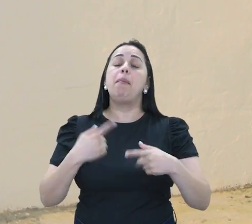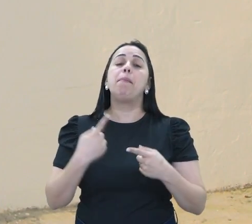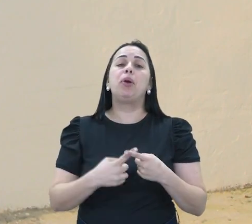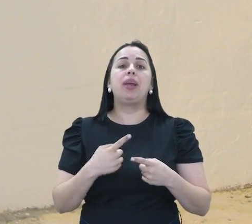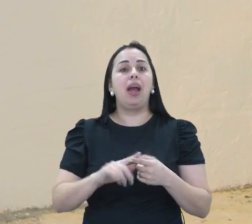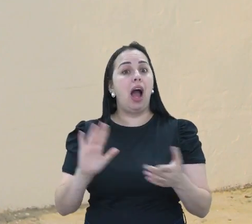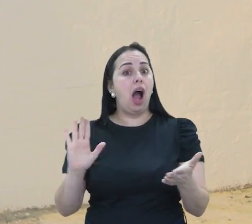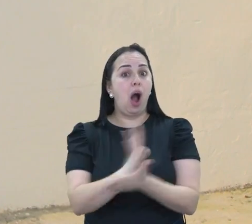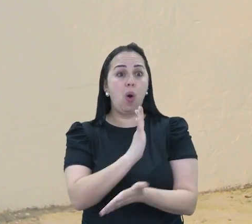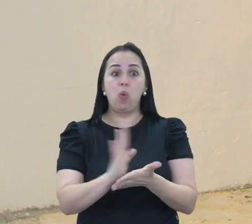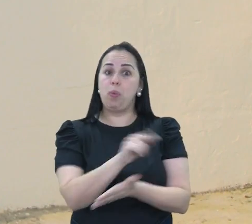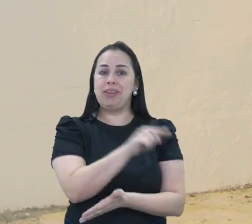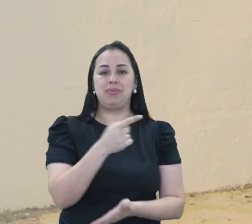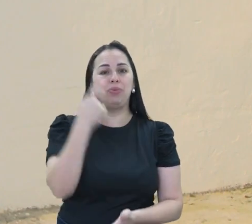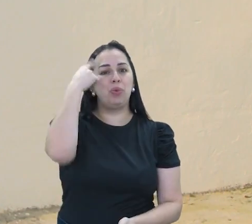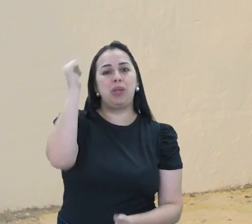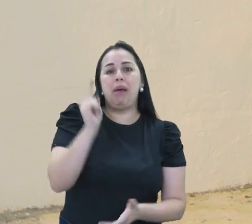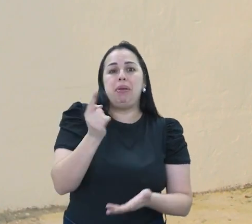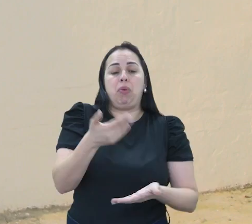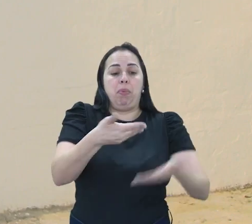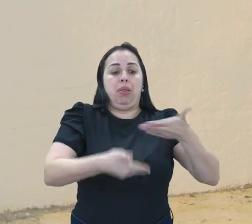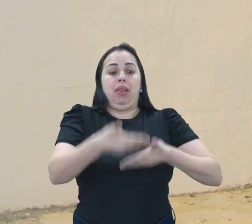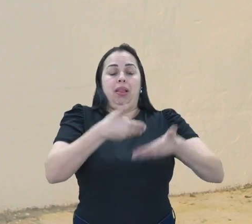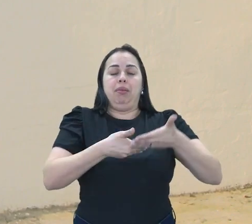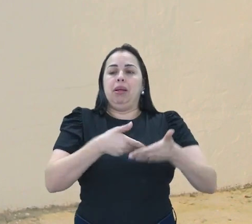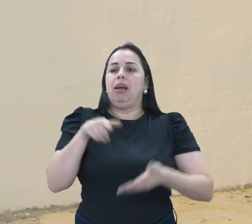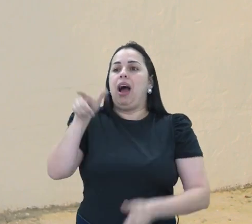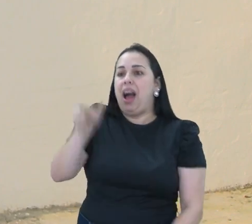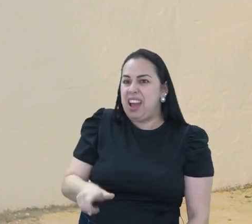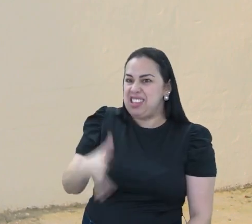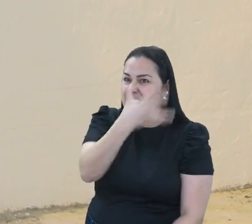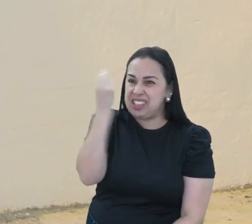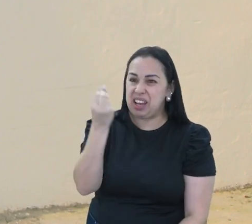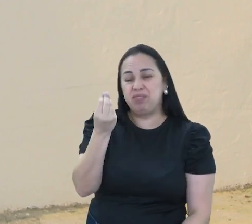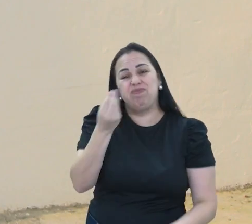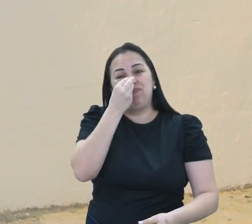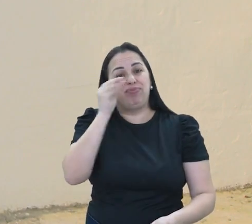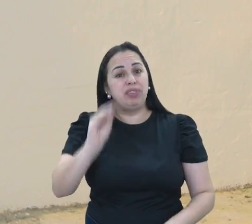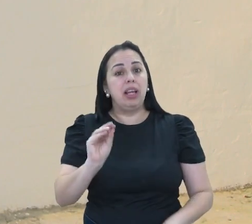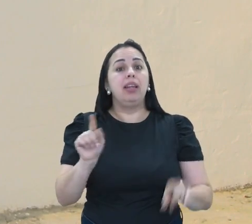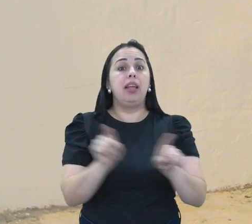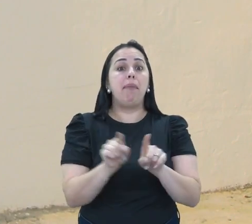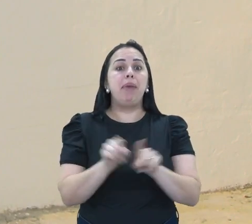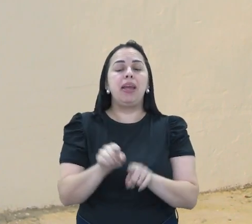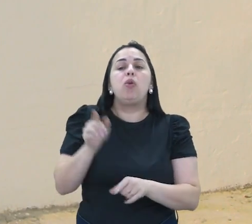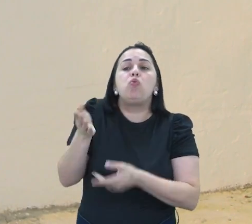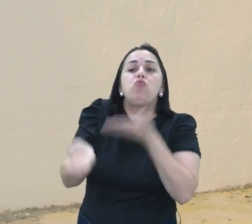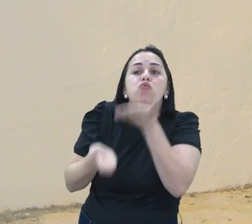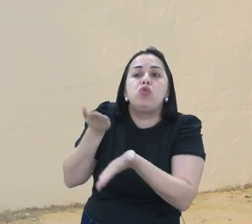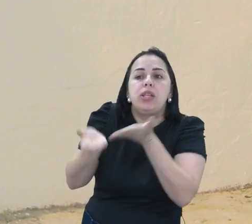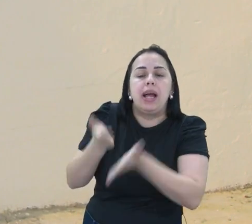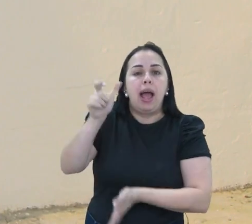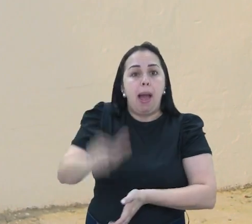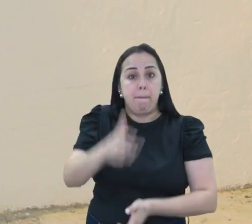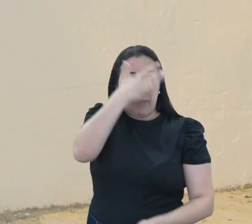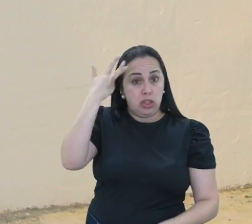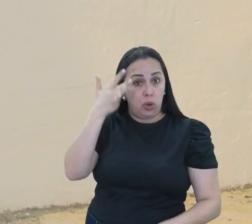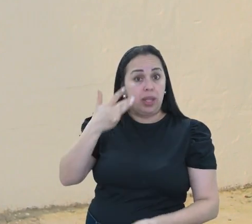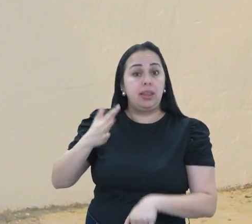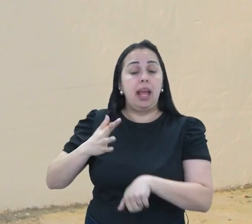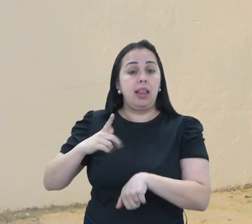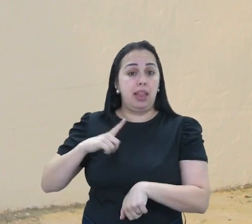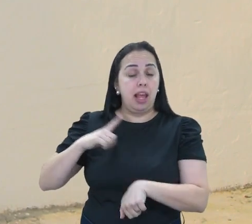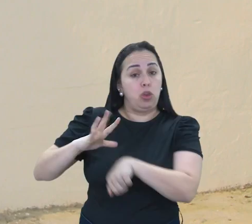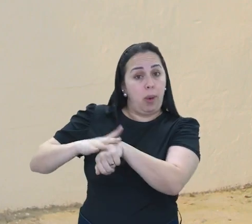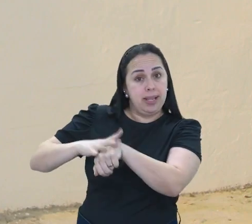tem Alzheimer. Isso porque nem todos sabem lidar muito bem com o esquecimento de um familiar. E também no lado dos cuidados. Pessoas